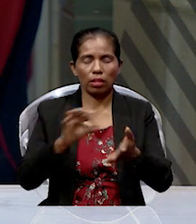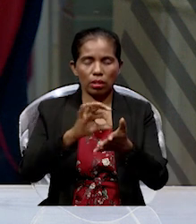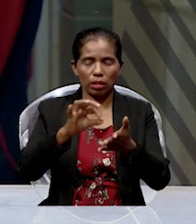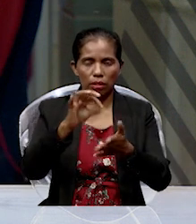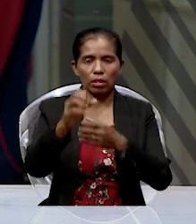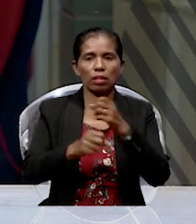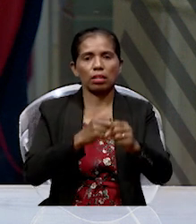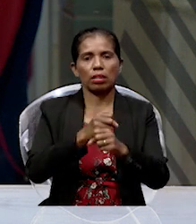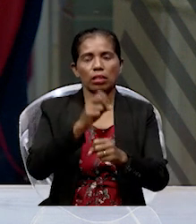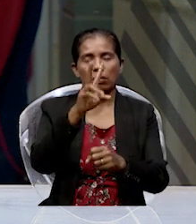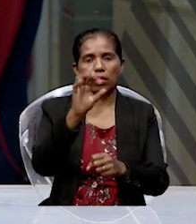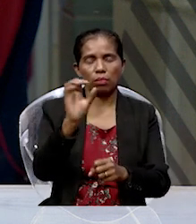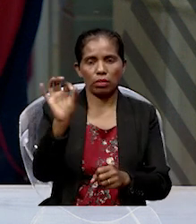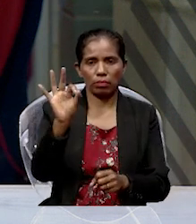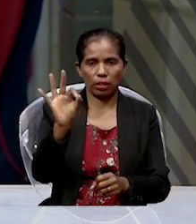tinang rihungruasia.